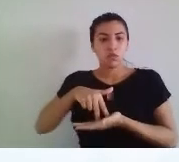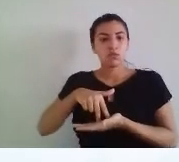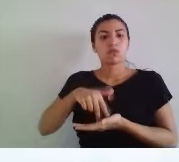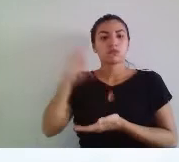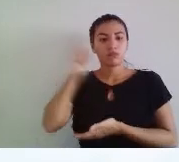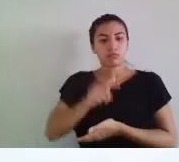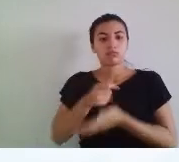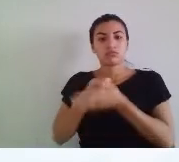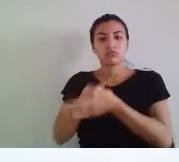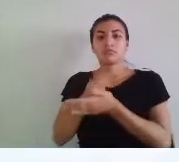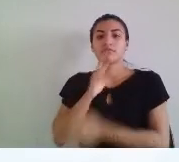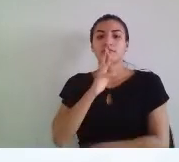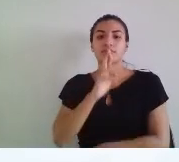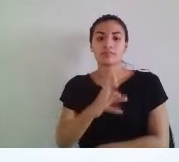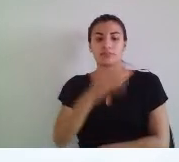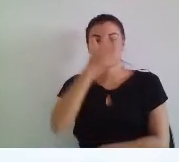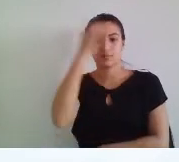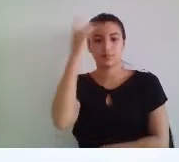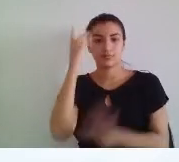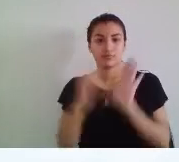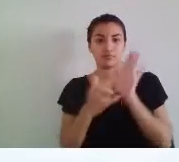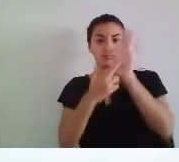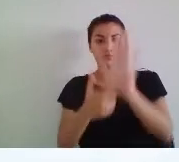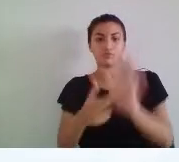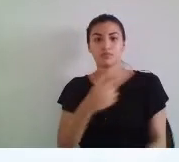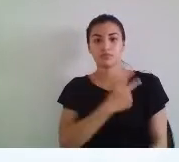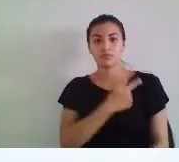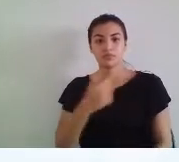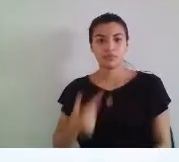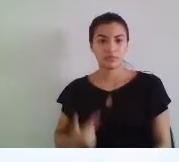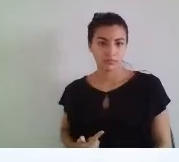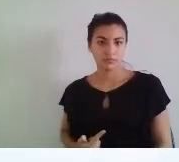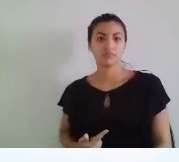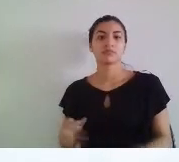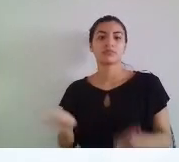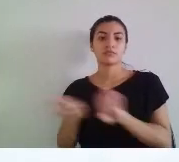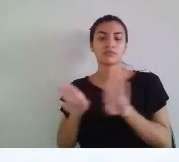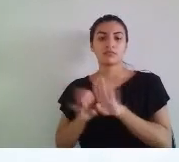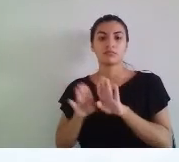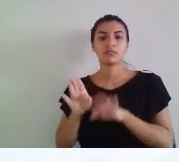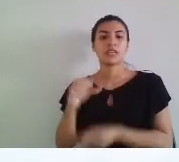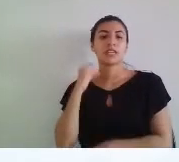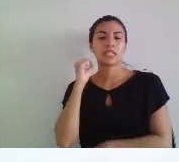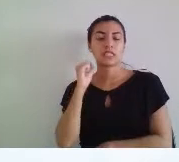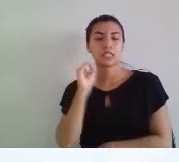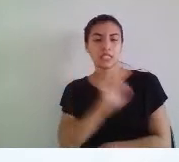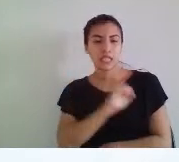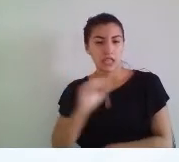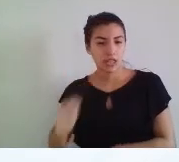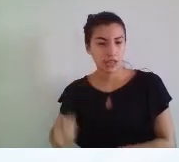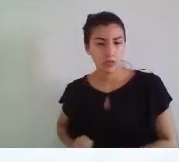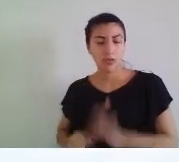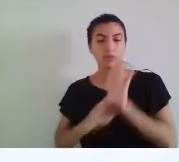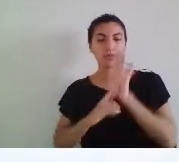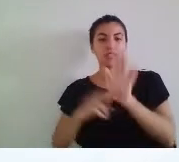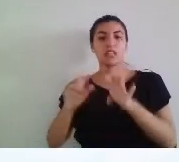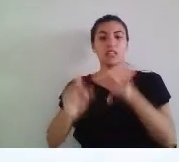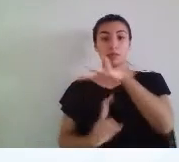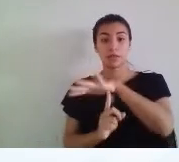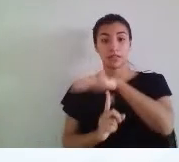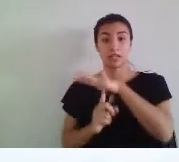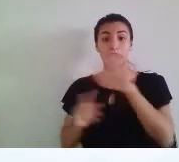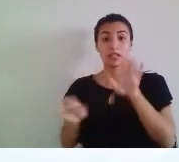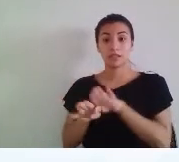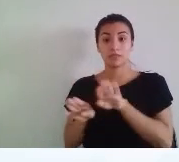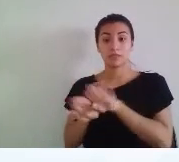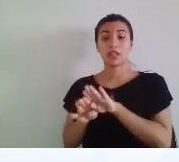cobrar respostas dos nossos representantes, dos nossos governadores, dos nossos senadores representantes do Paraná, aqui especificamente,